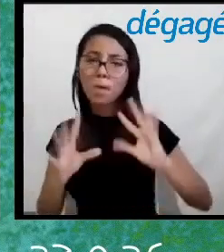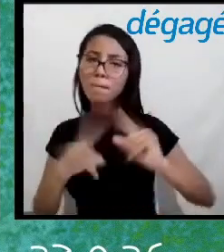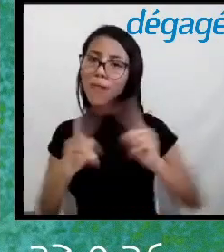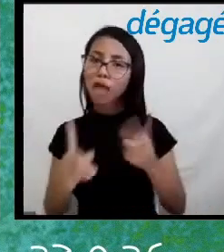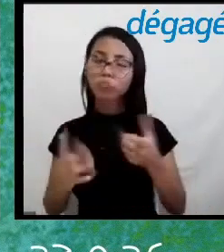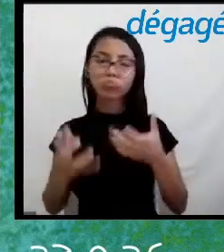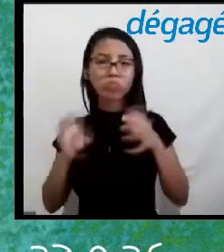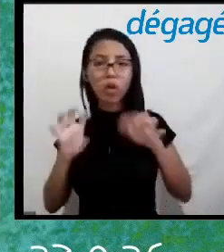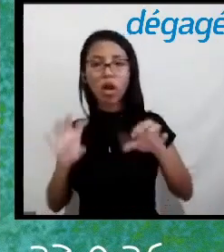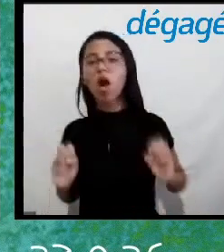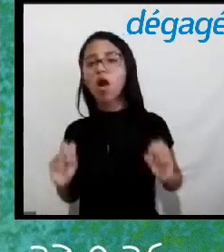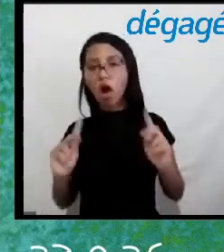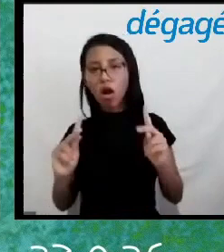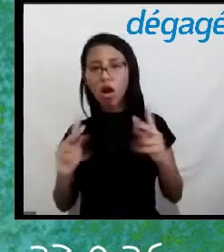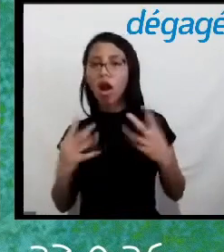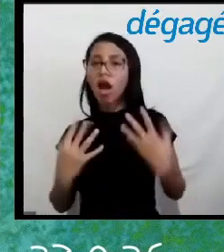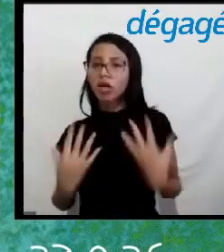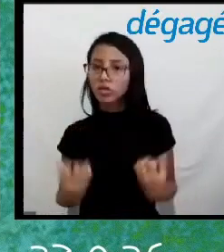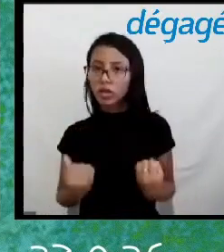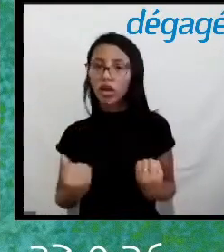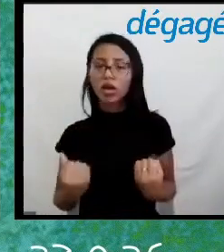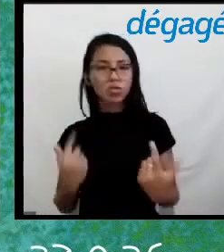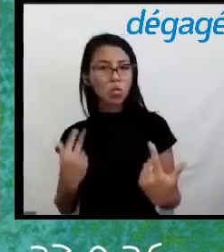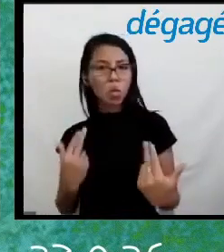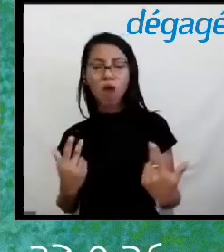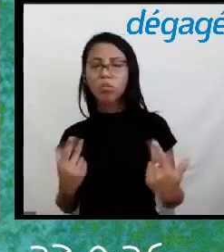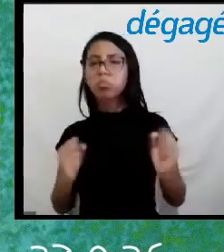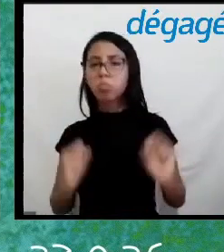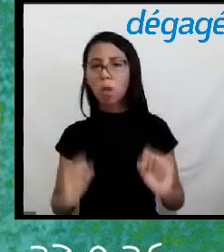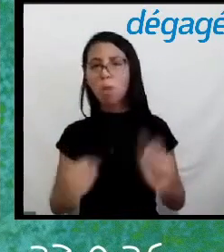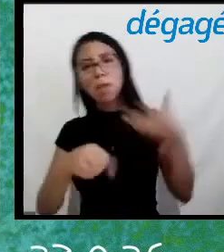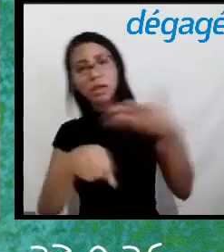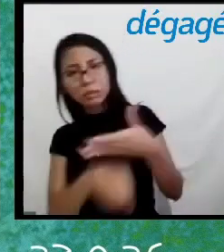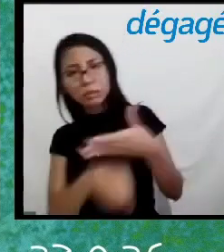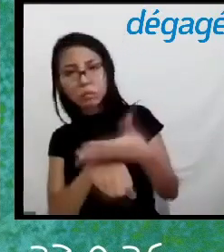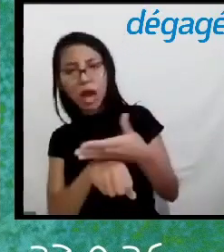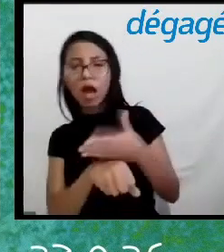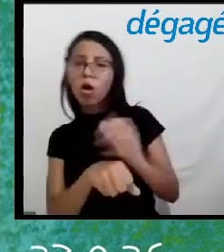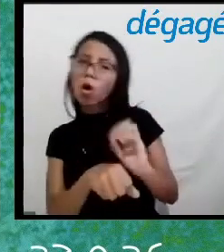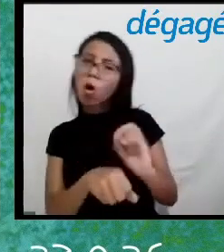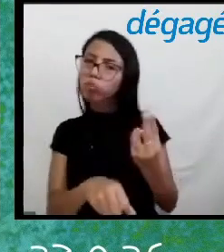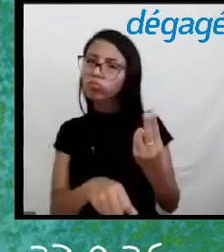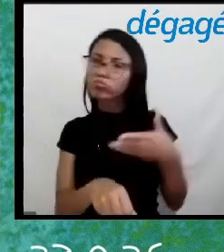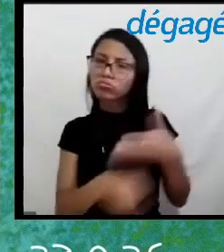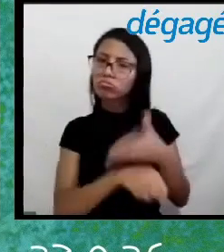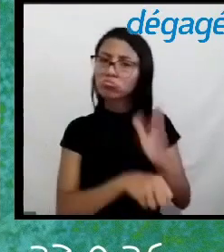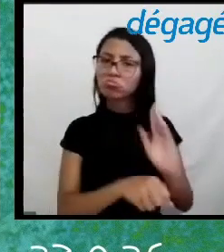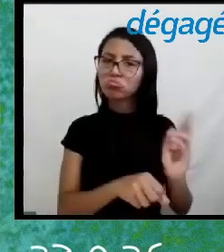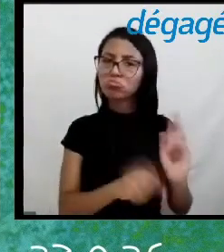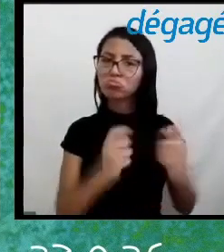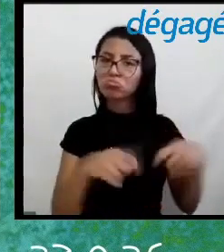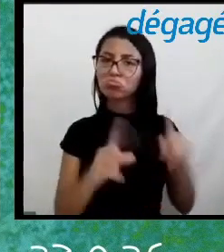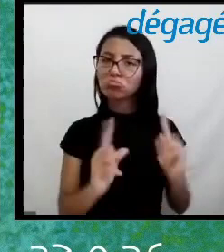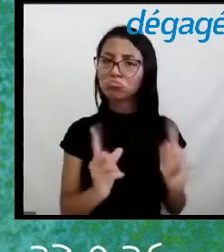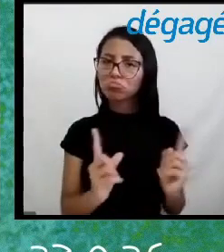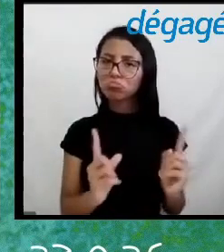lado. Pensando, o outro, prestar atenção no... Então a gente via que também podia fazer...